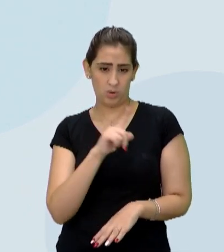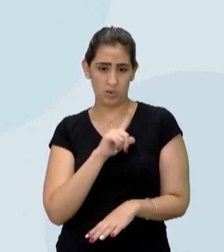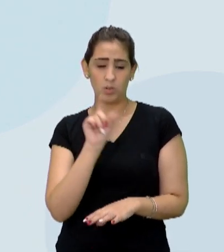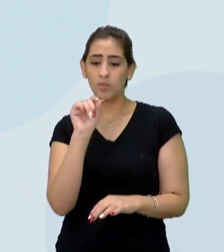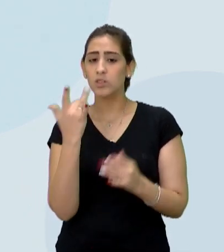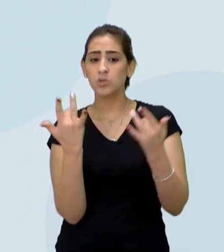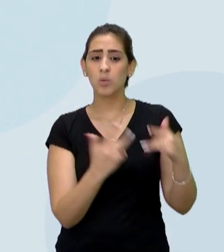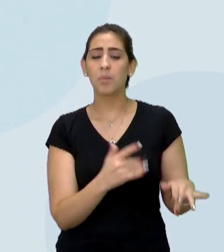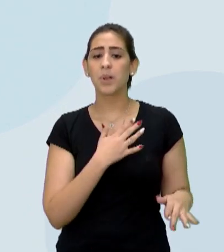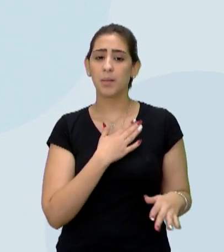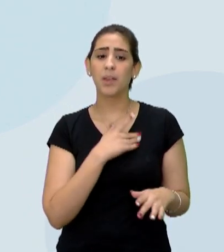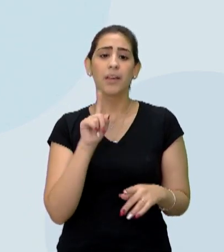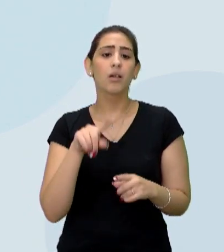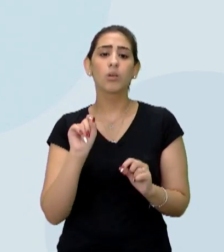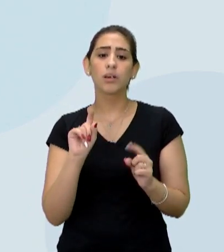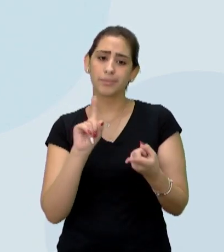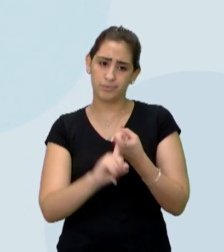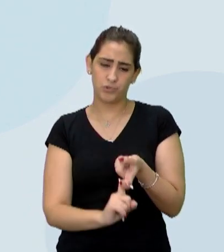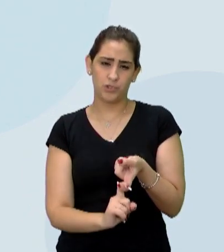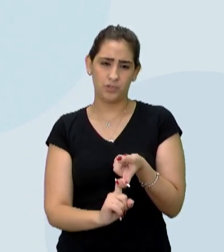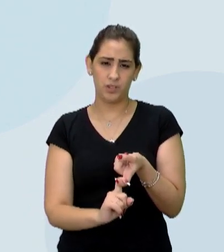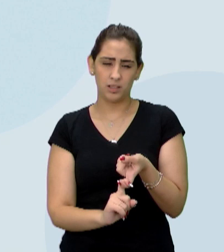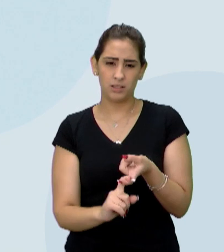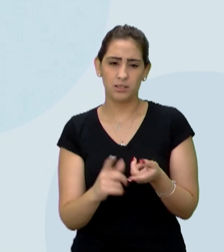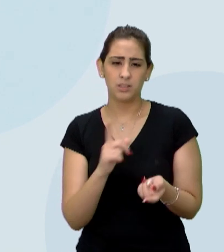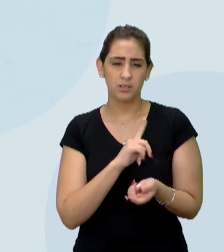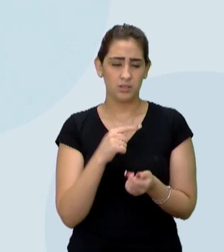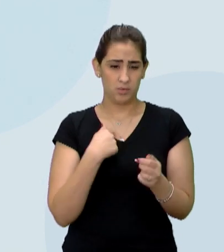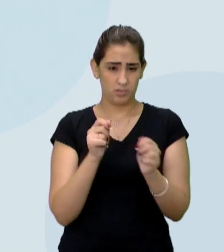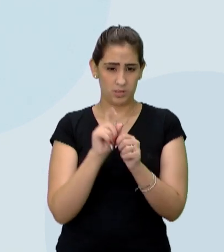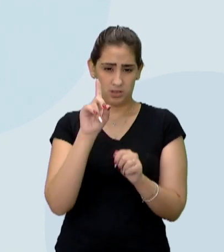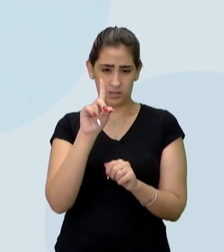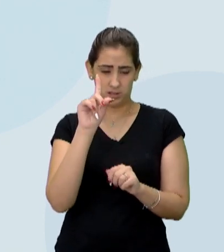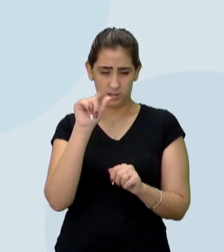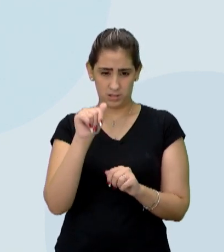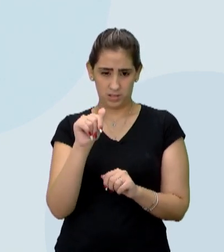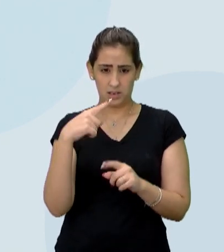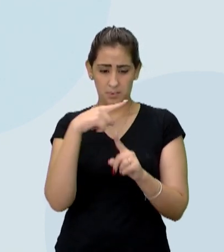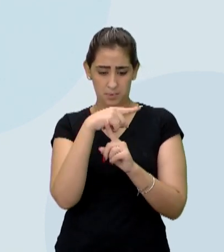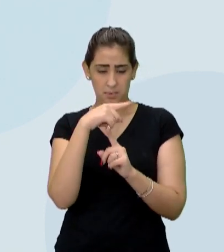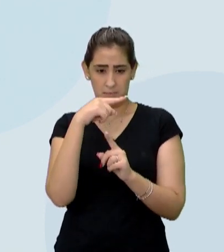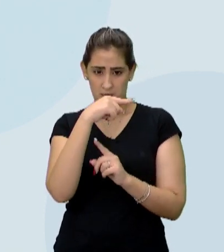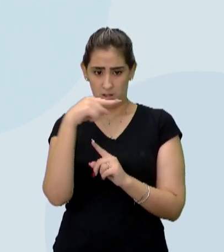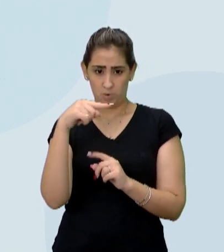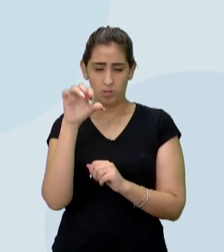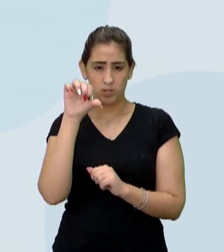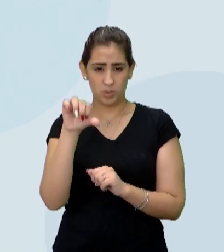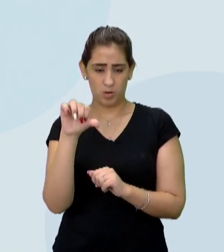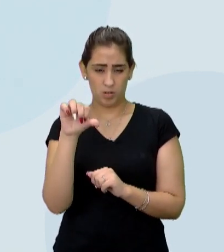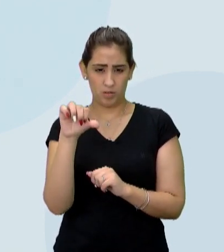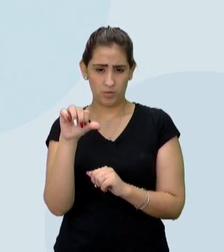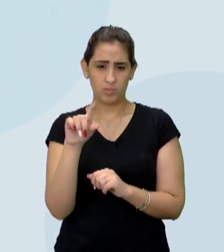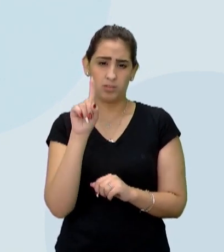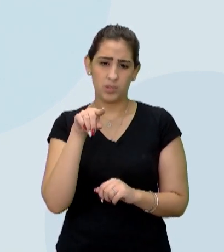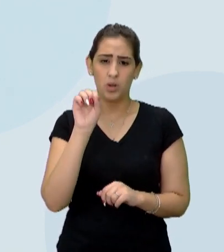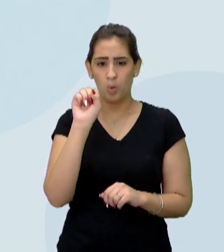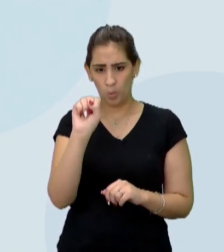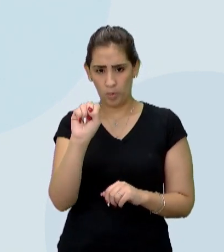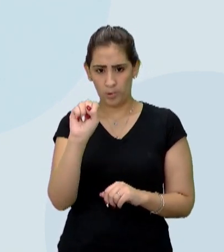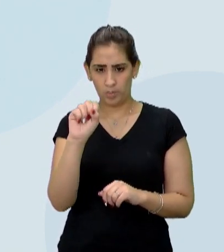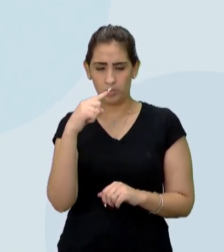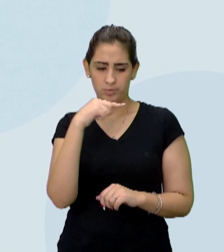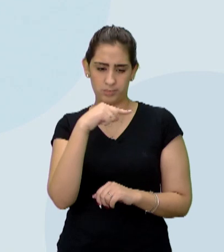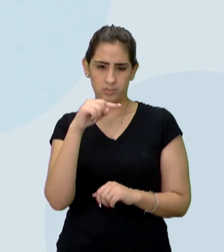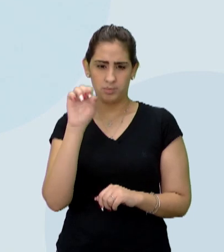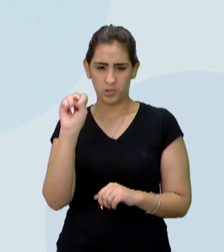sobrar para mim vai ser dívida. E se eu fizer 17 menos o 9, eu vou ter aí o 8, né?